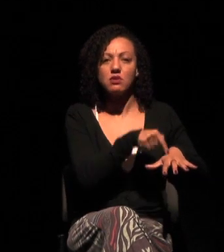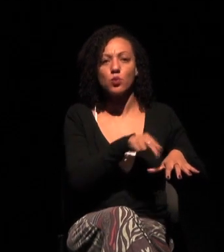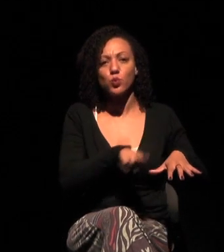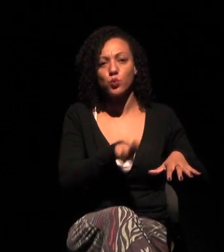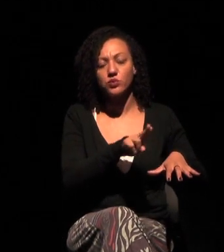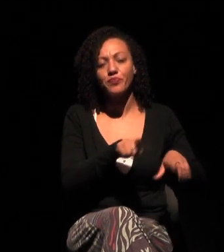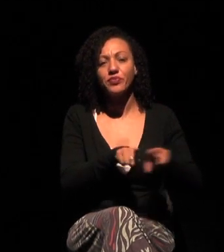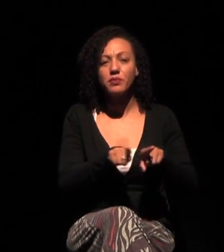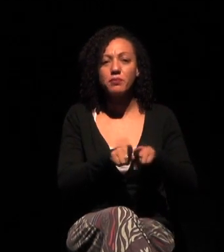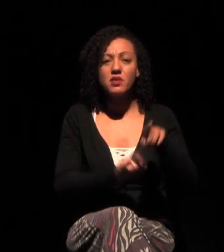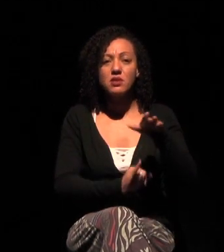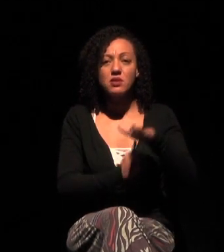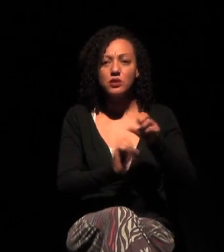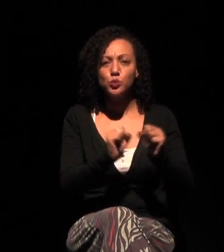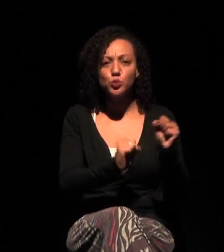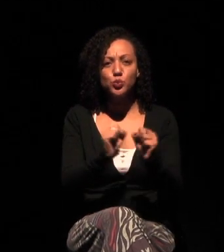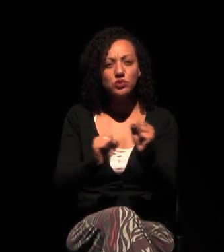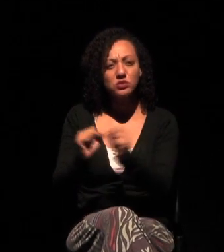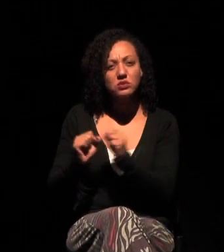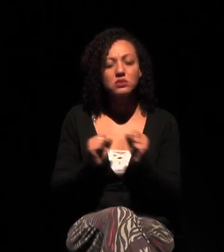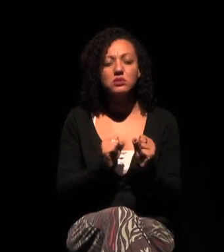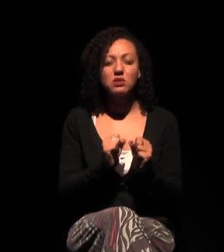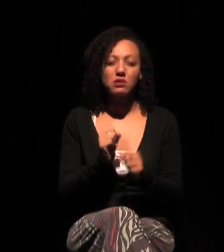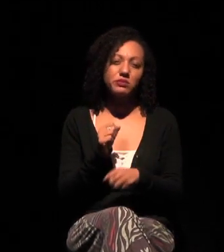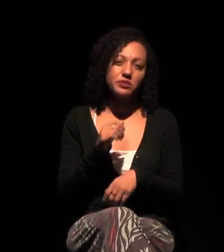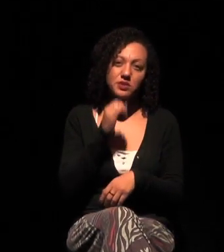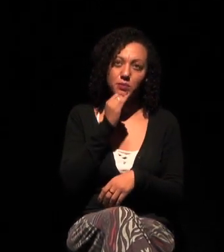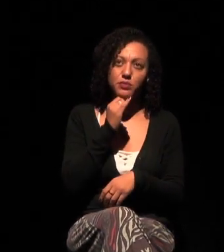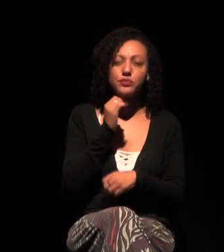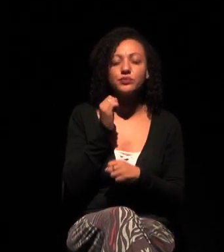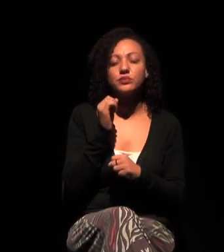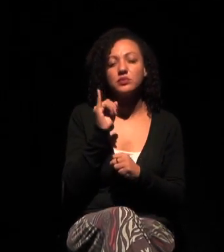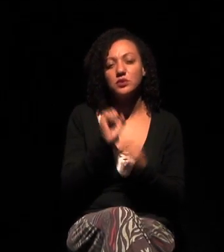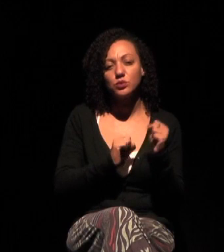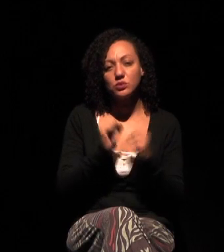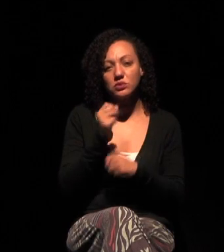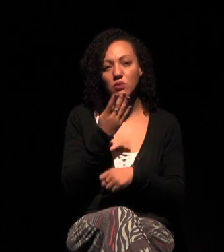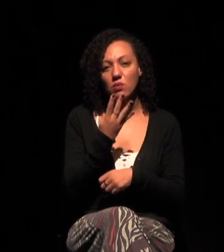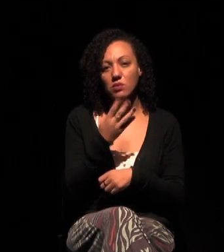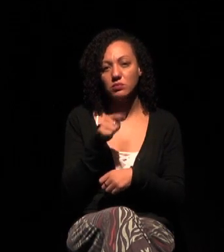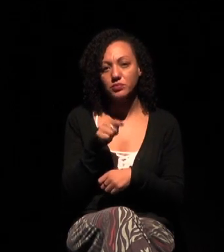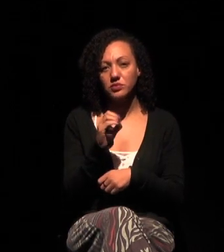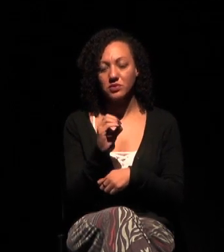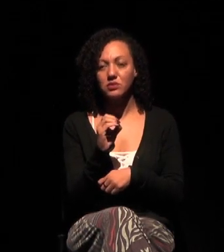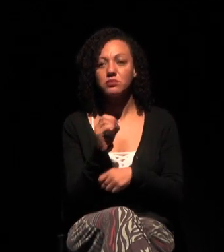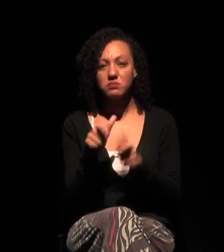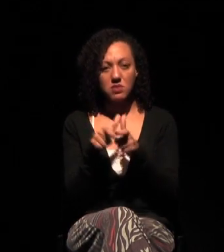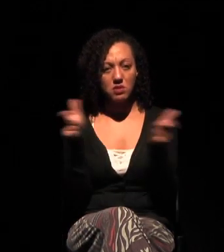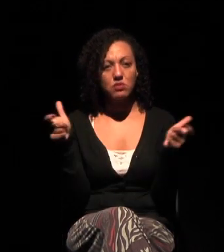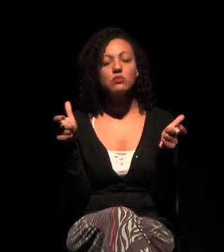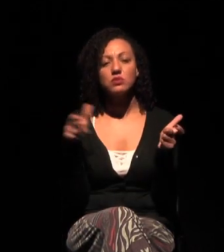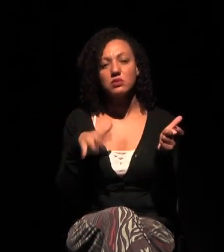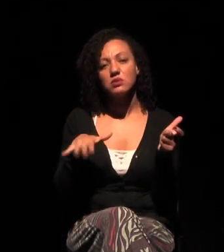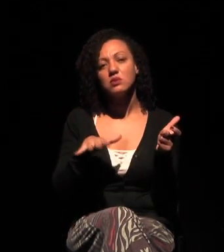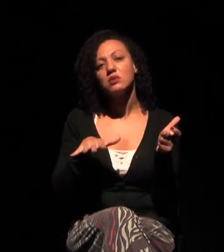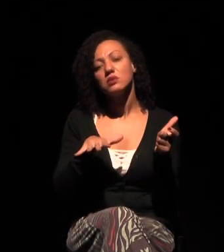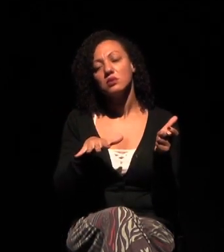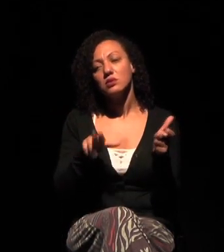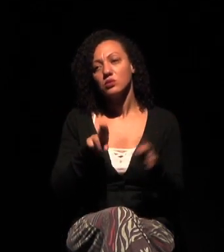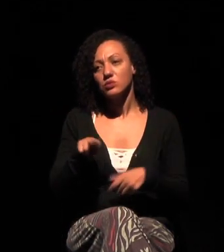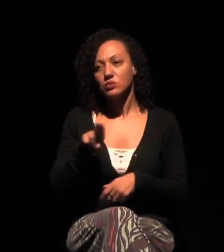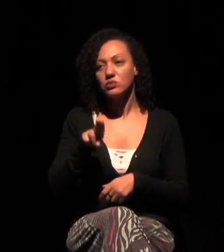indústrias estão adotando né indústria 4.0 é uma grande parte usa tecnologia de rede social